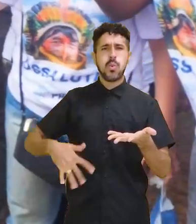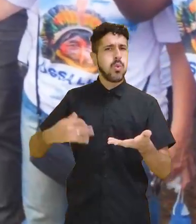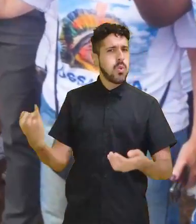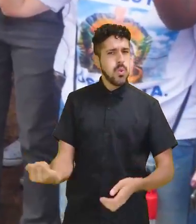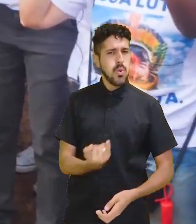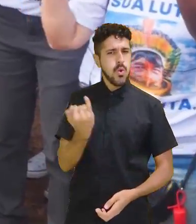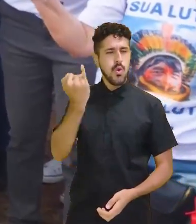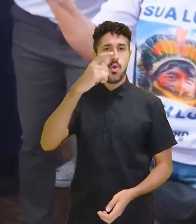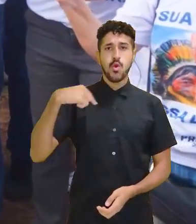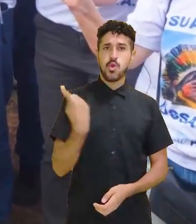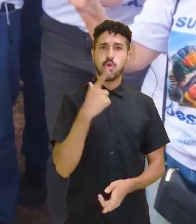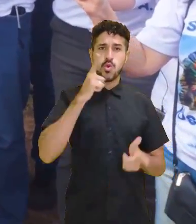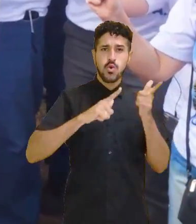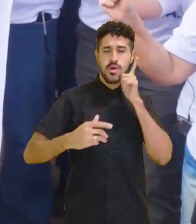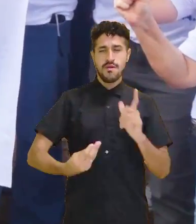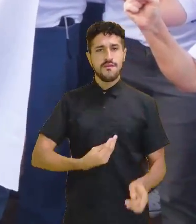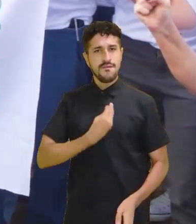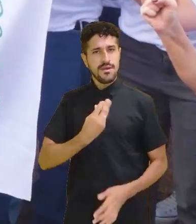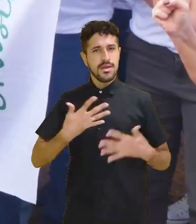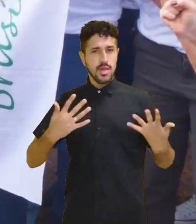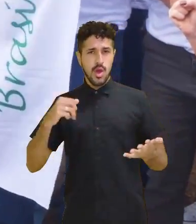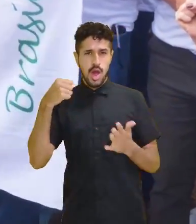território indígena é